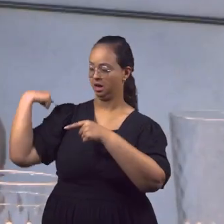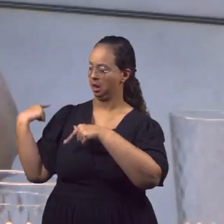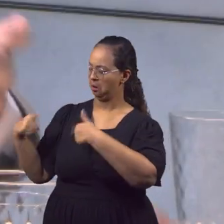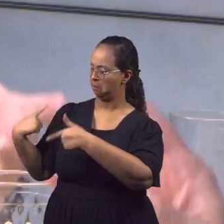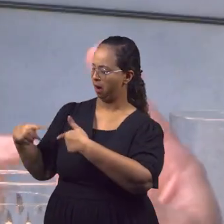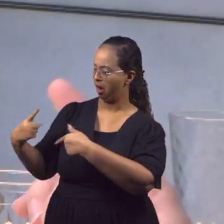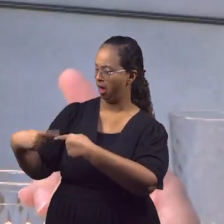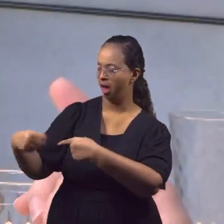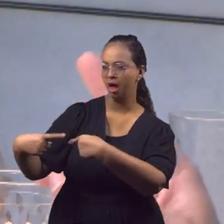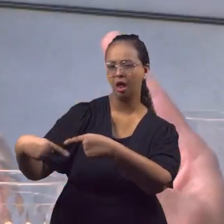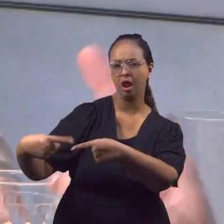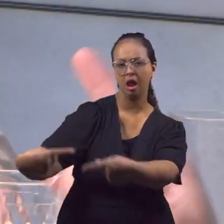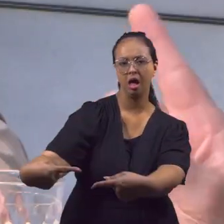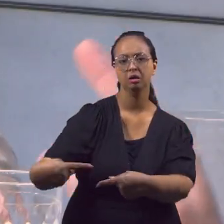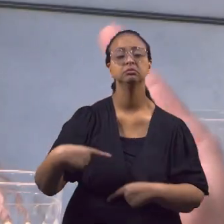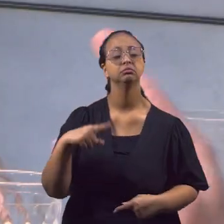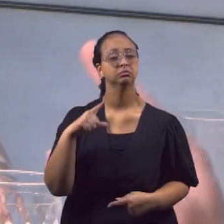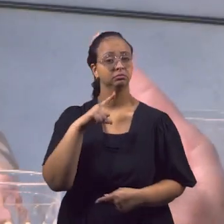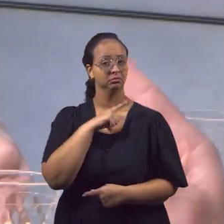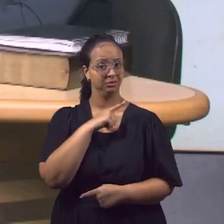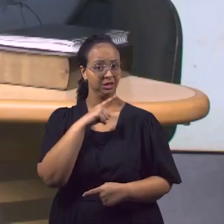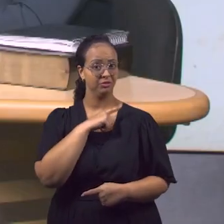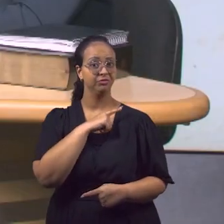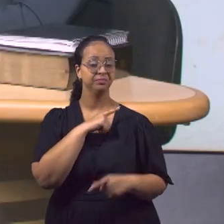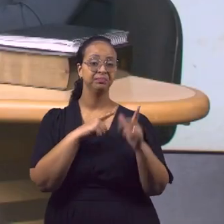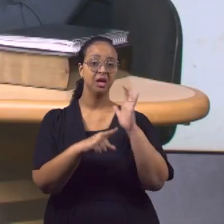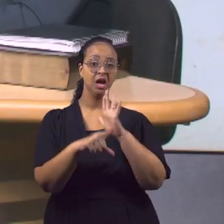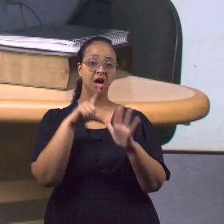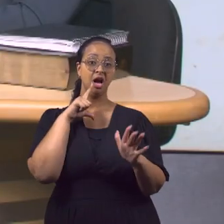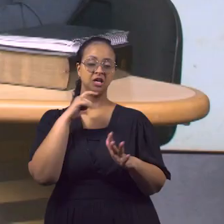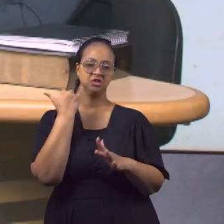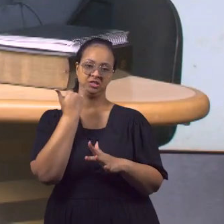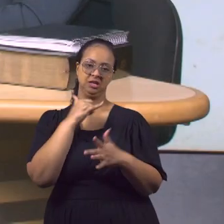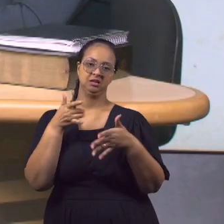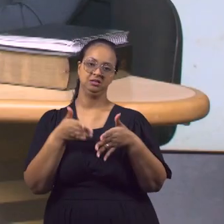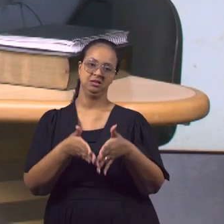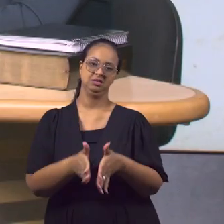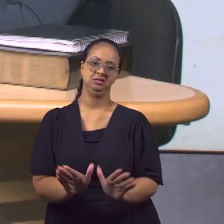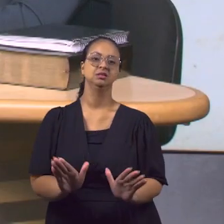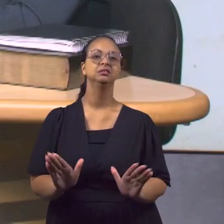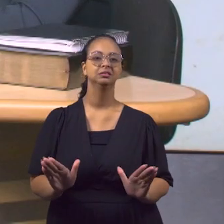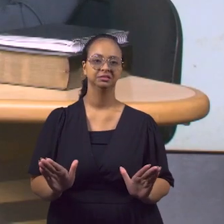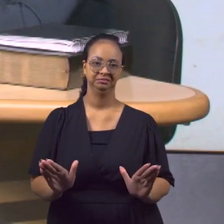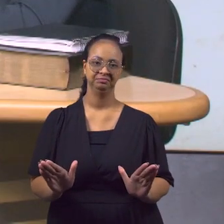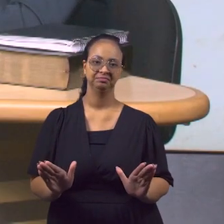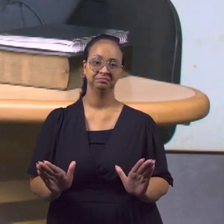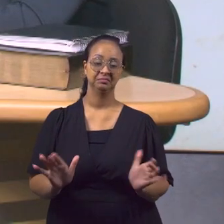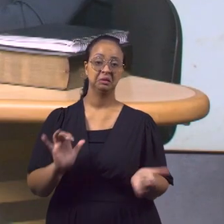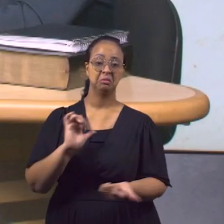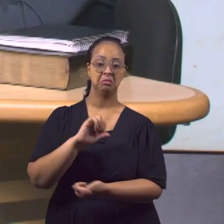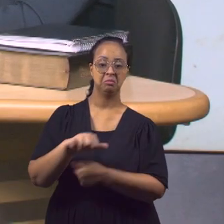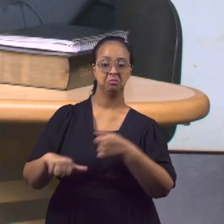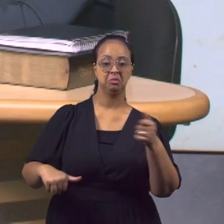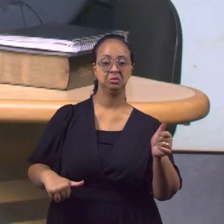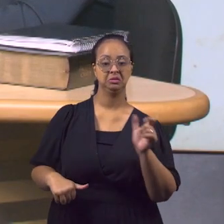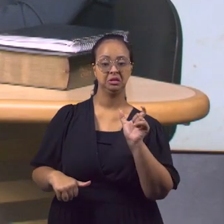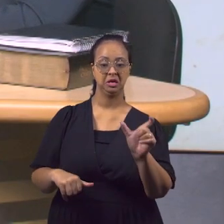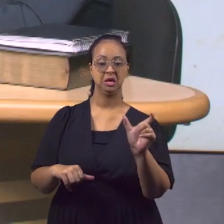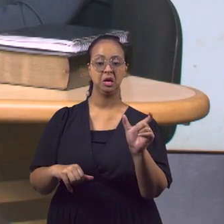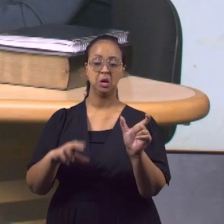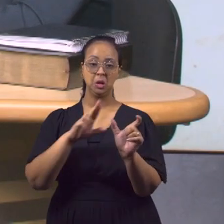né? A amplitude da promessa. Porém, antes de ter Isaac, Deus faz o quê? Muda o nome